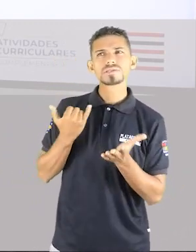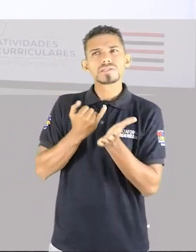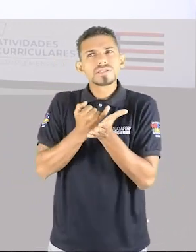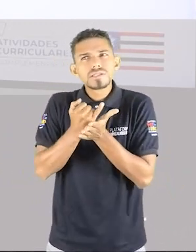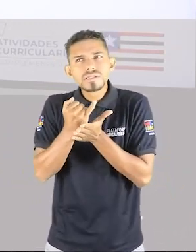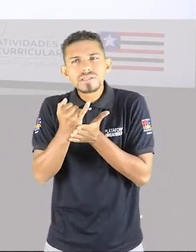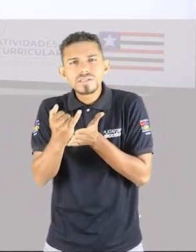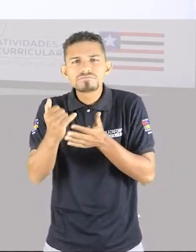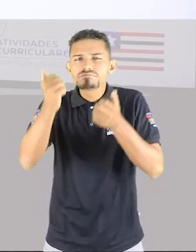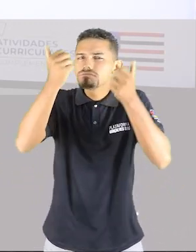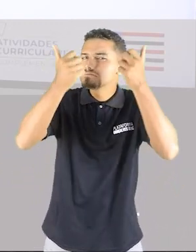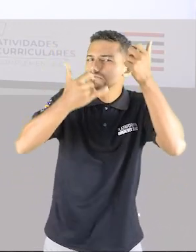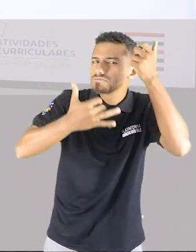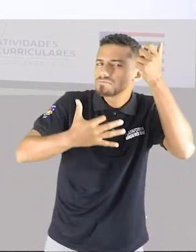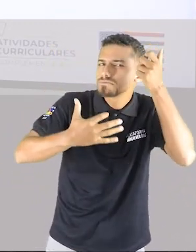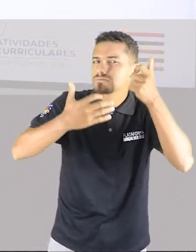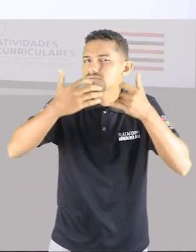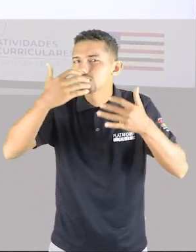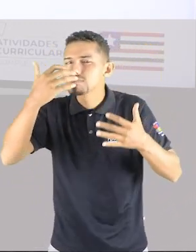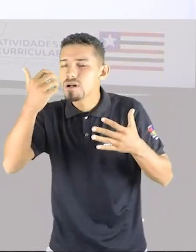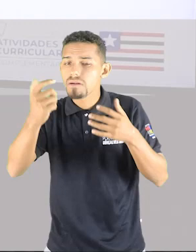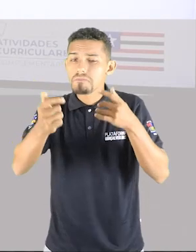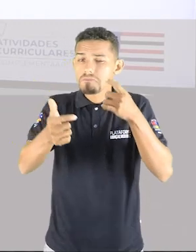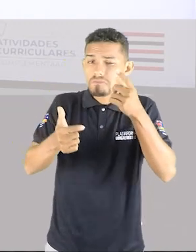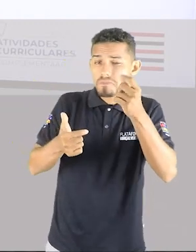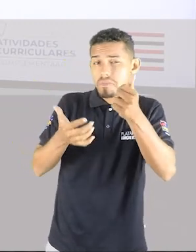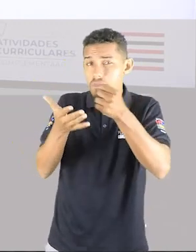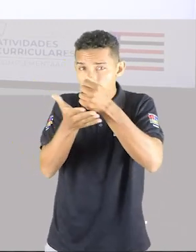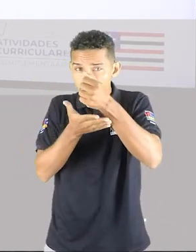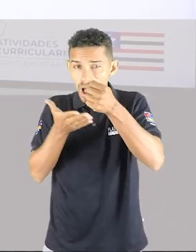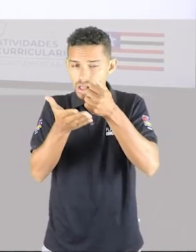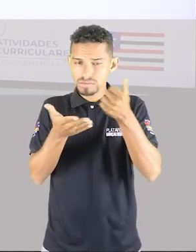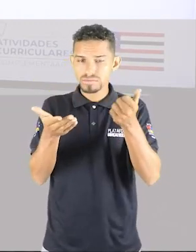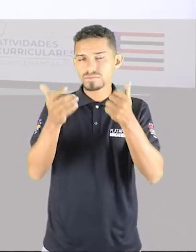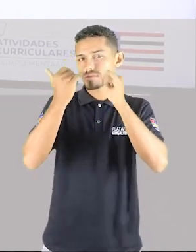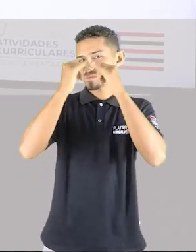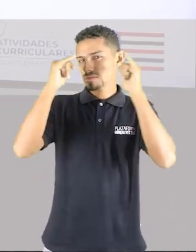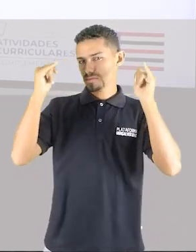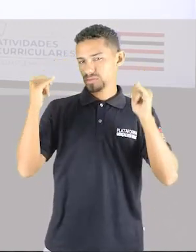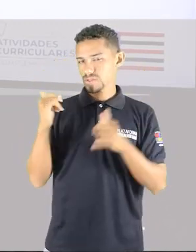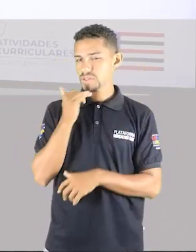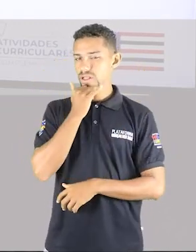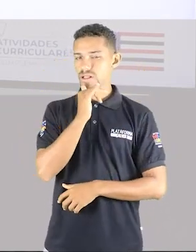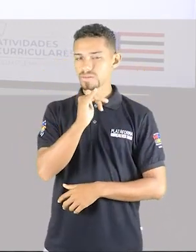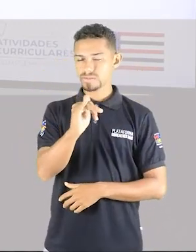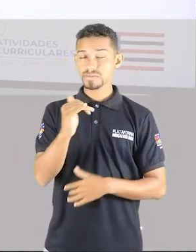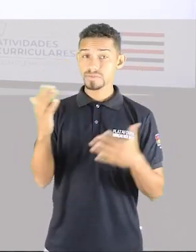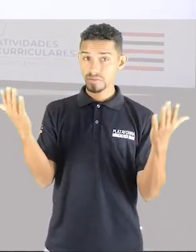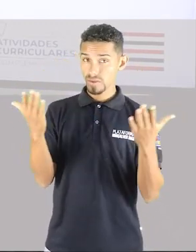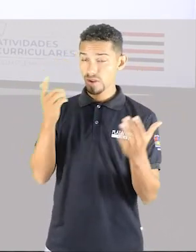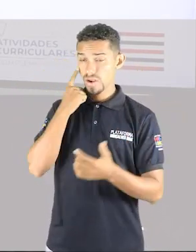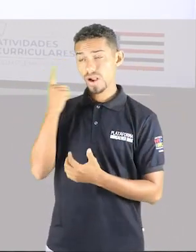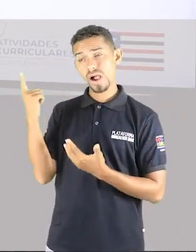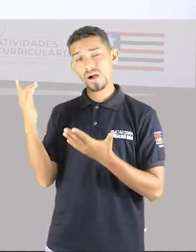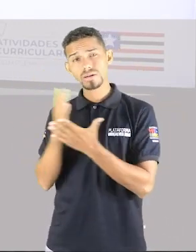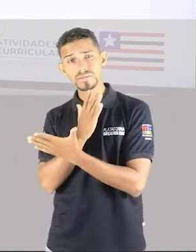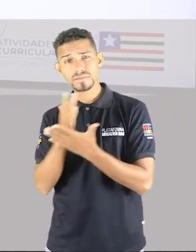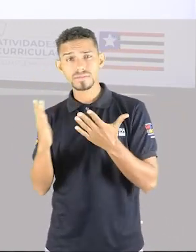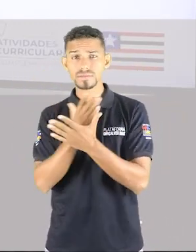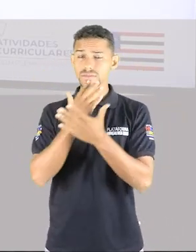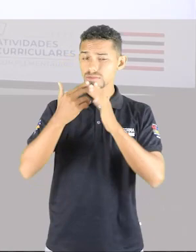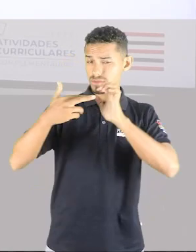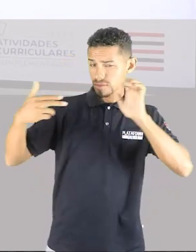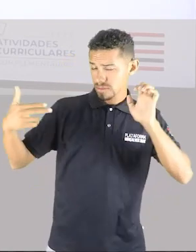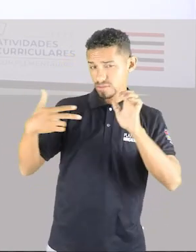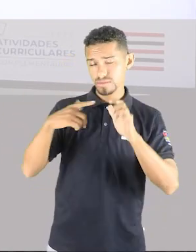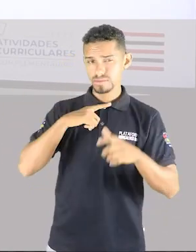Introdução ao Estudo de circuitos elétricos e na aula de hoje como eu falei para vocês vamos falar sobre alguns elementos que